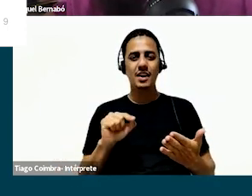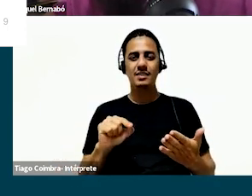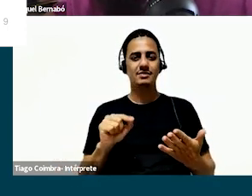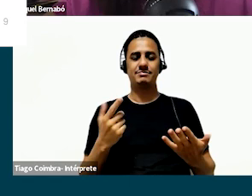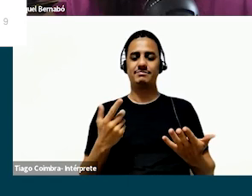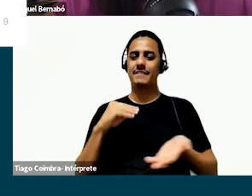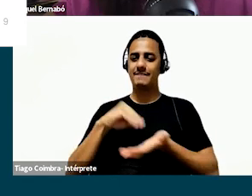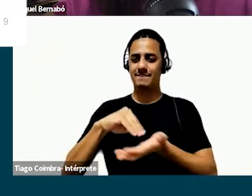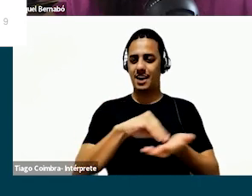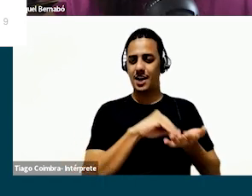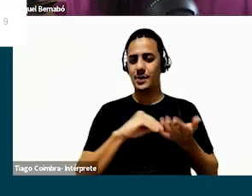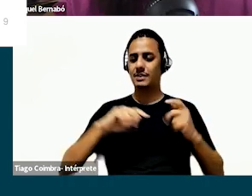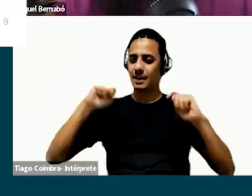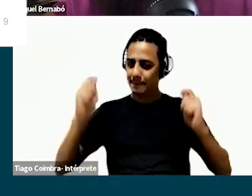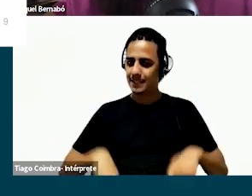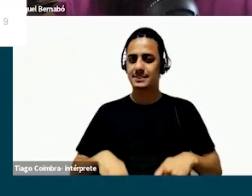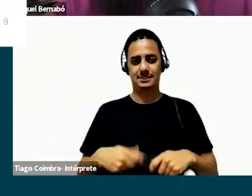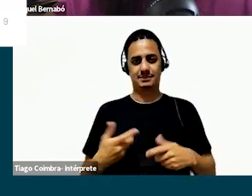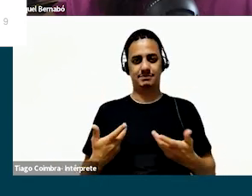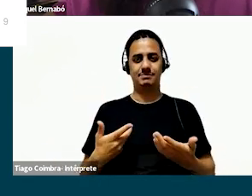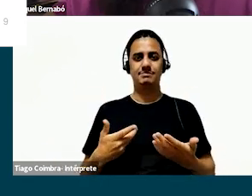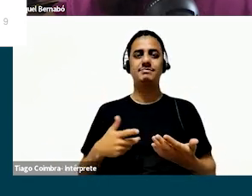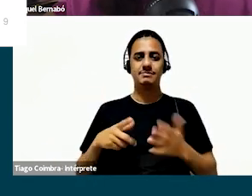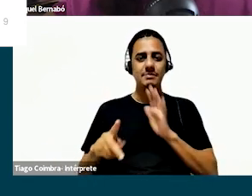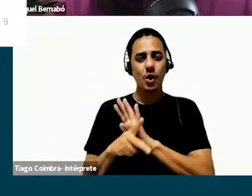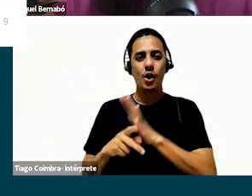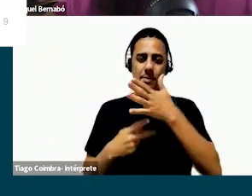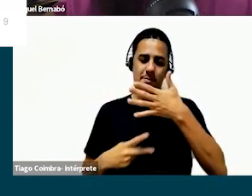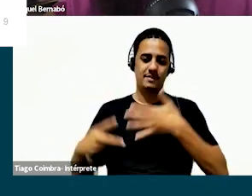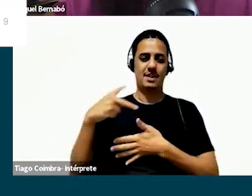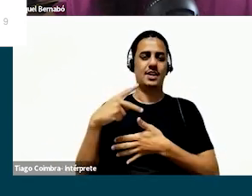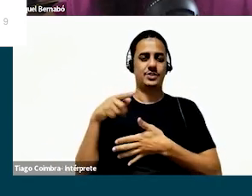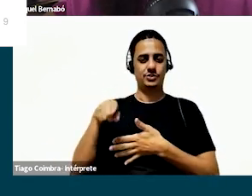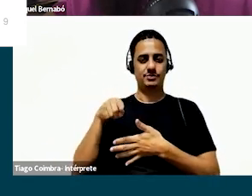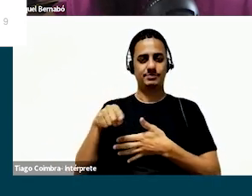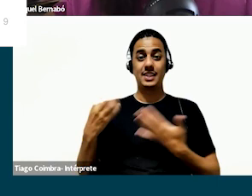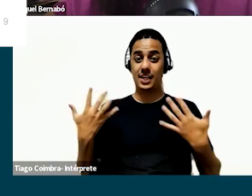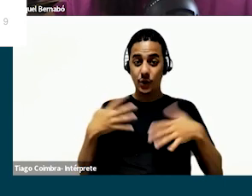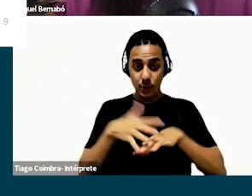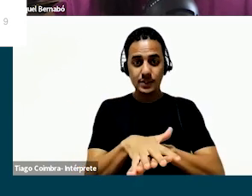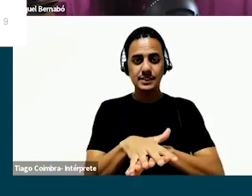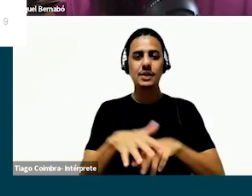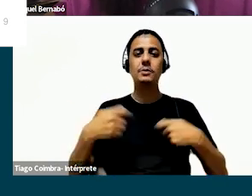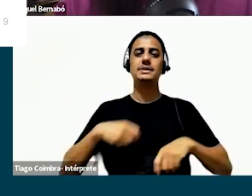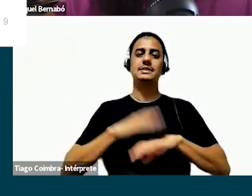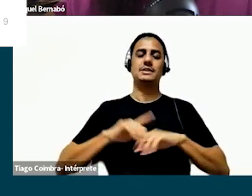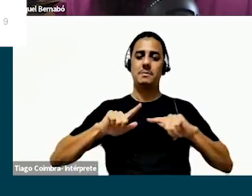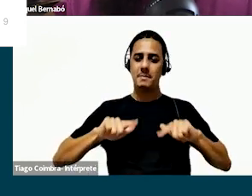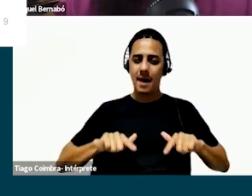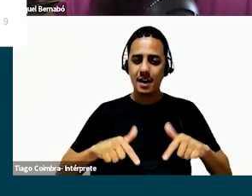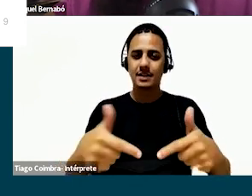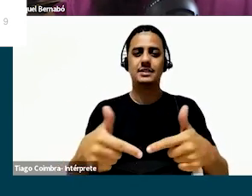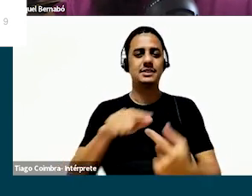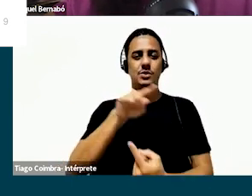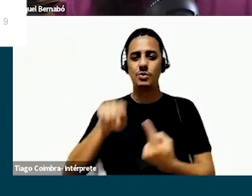escancarasse a complacência e a incapacidade que são habituais do privilégio, da posição de privilégio. A inclusão ela